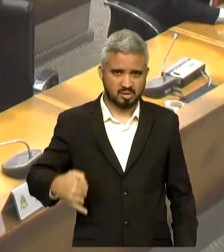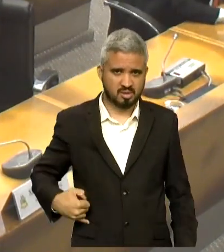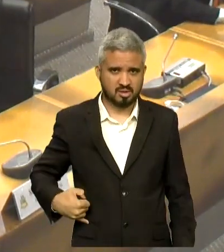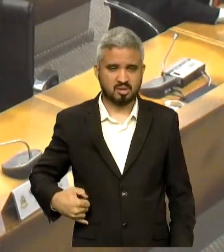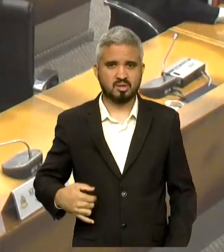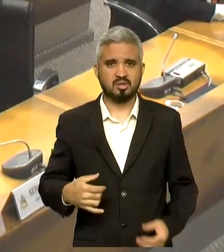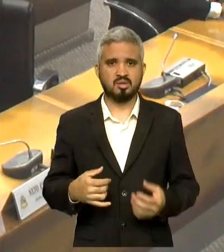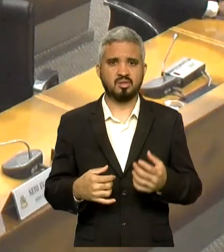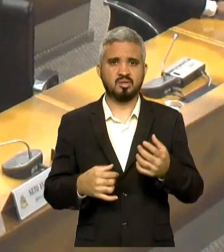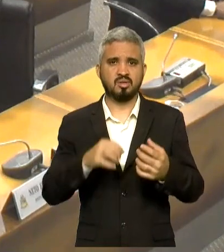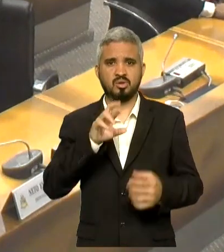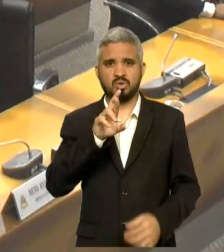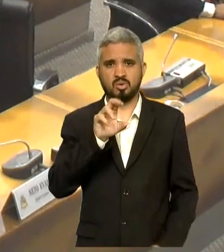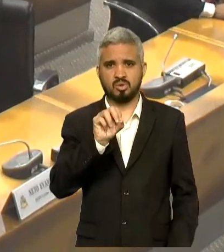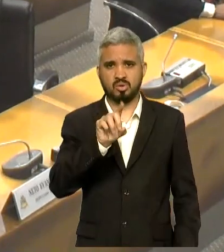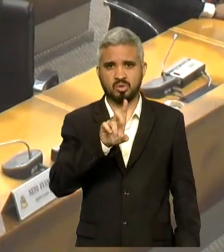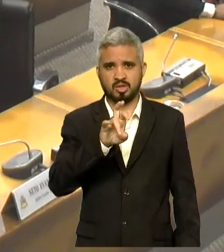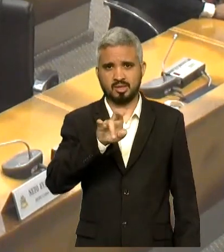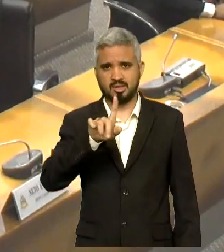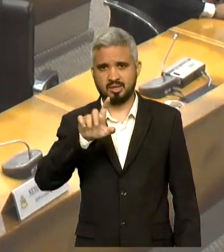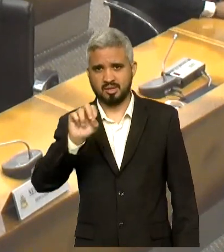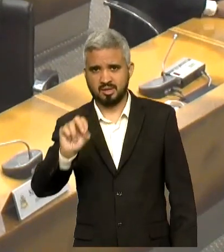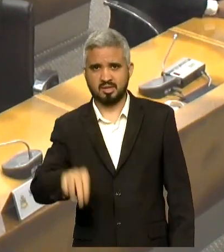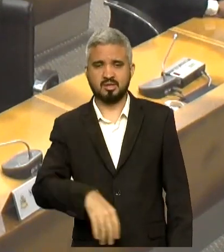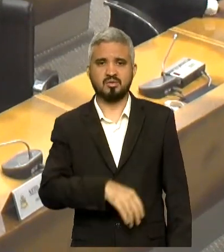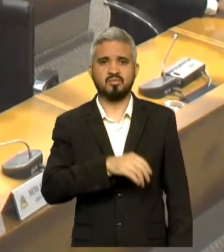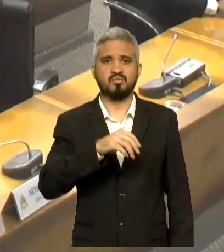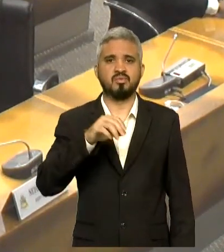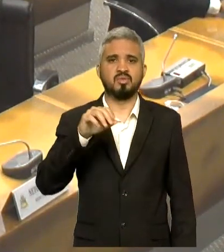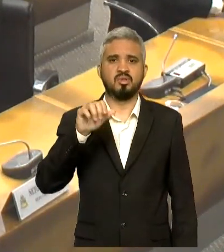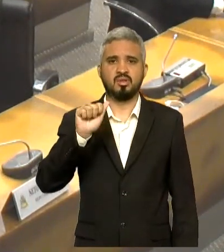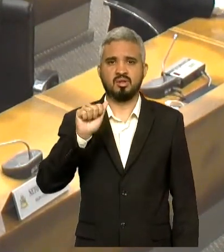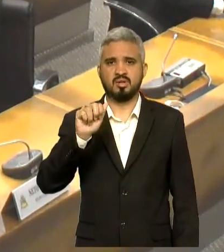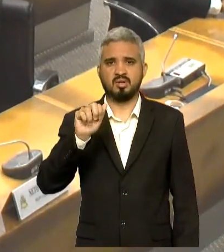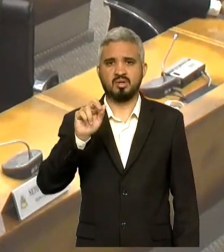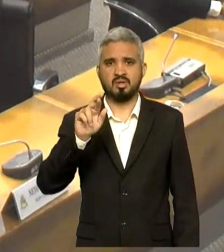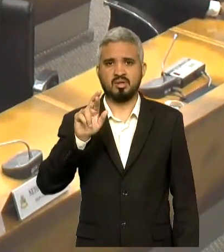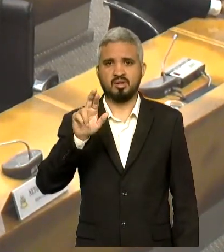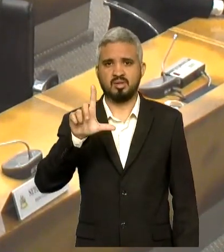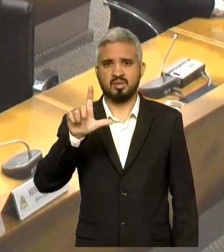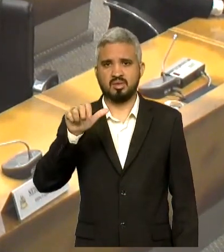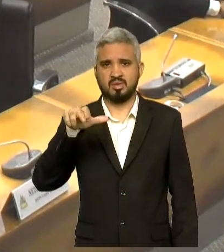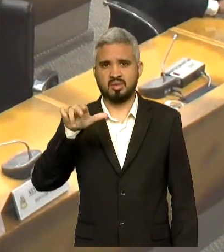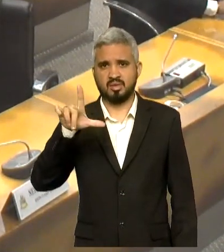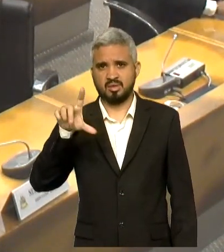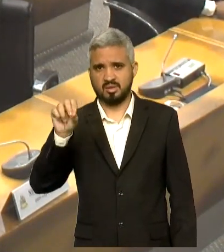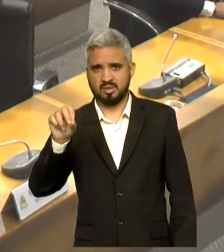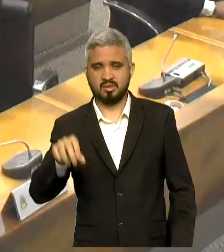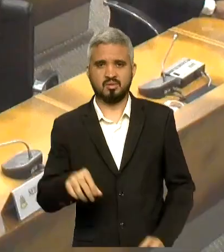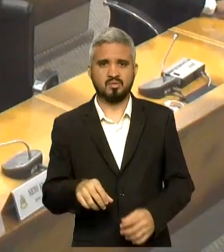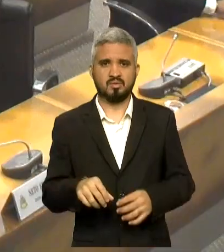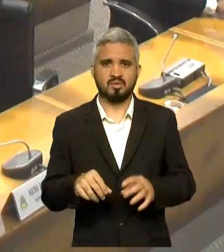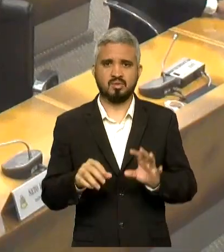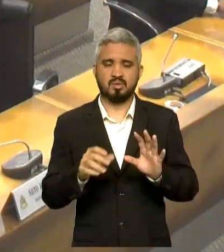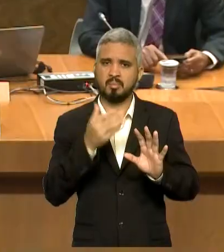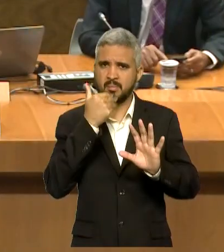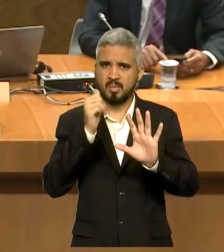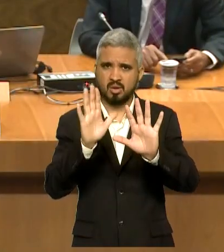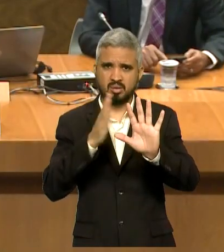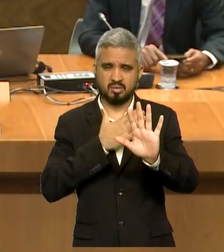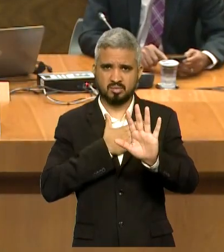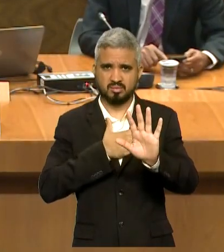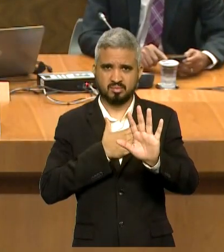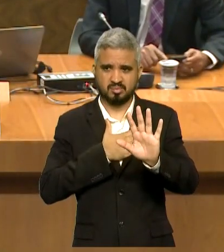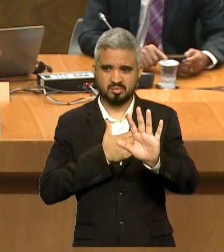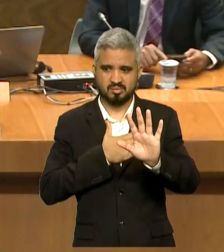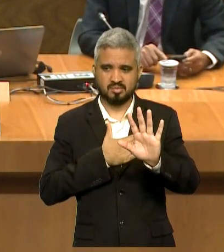Pará, deputado Rodrigo Lago, deputado Arnaldo Melo. Deputado Júnior Cascaria, presidente. Deputado, bom, vamos fazer